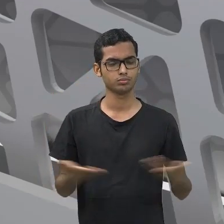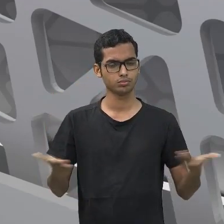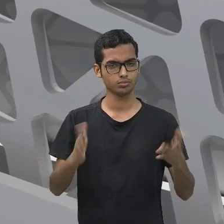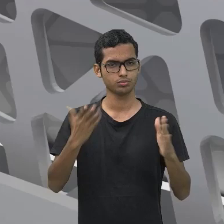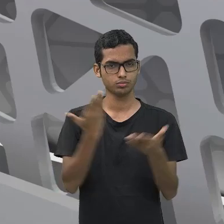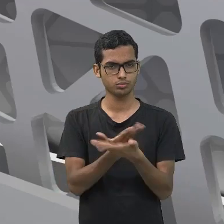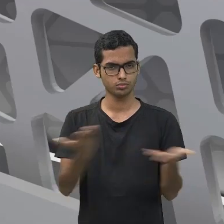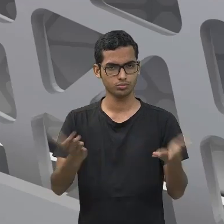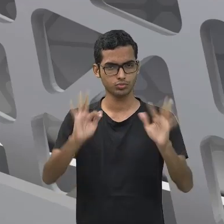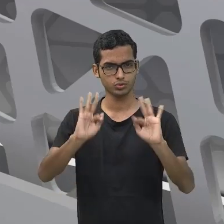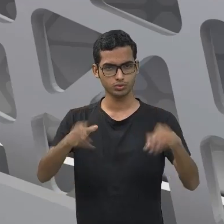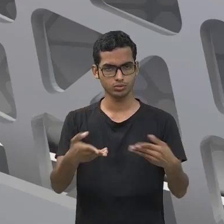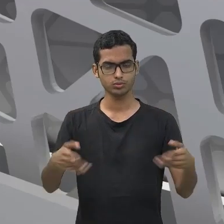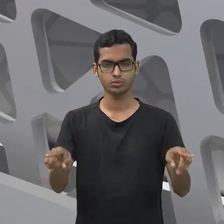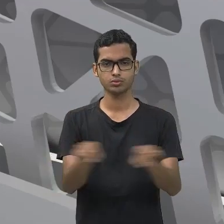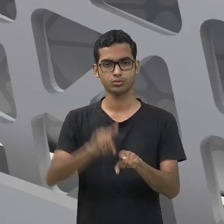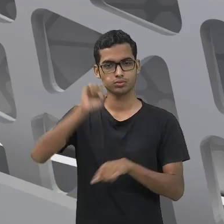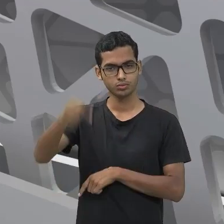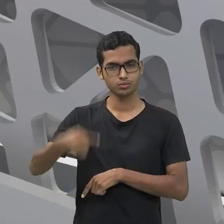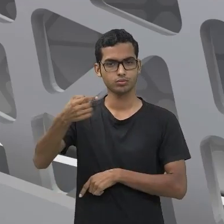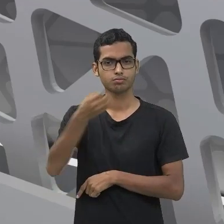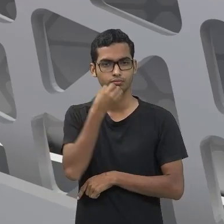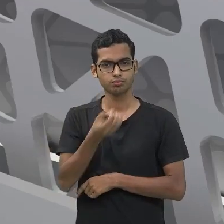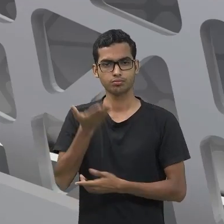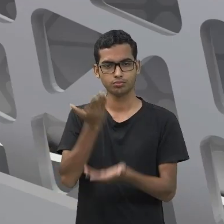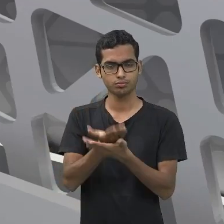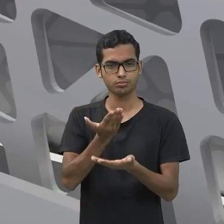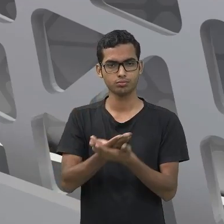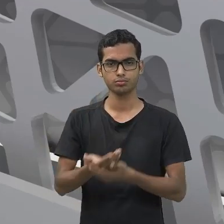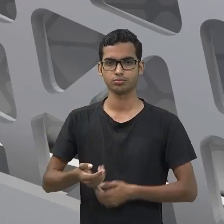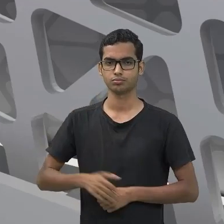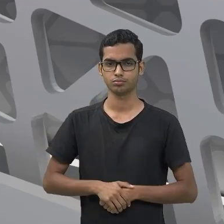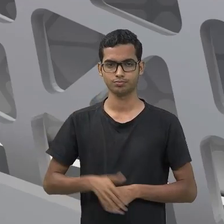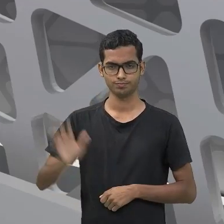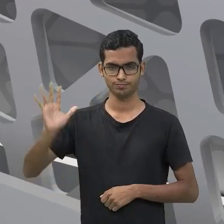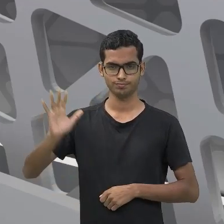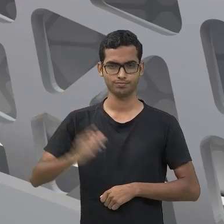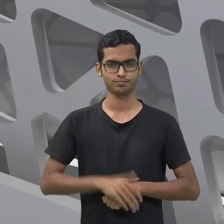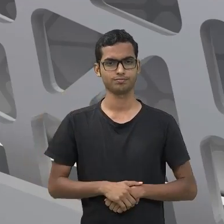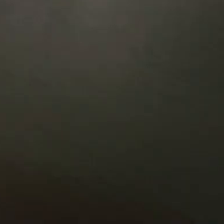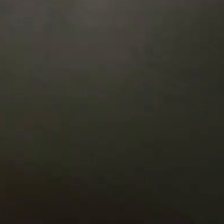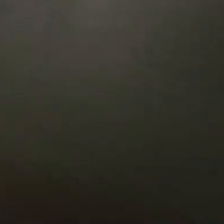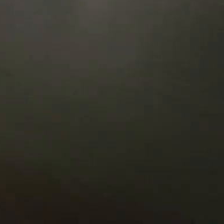a gente encerra a nossa aula, tá bom? E até uma nossa próxima oportunidade. Até mais!